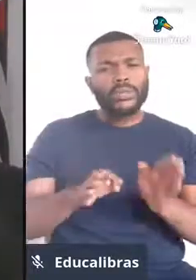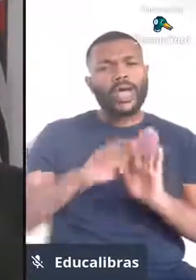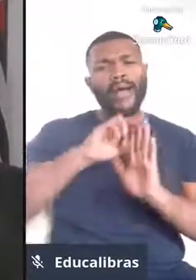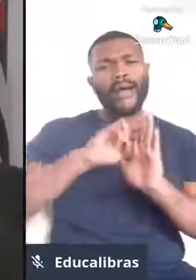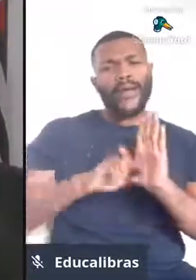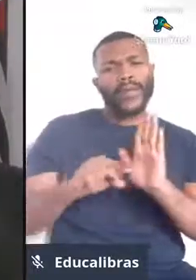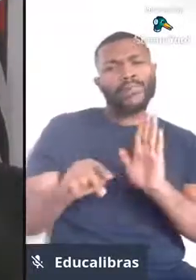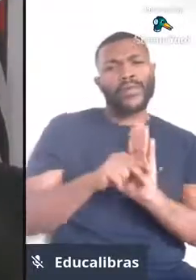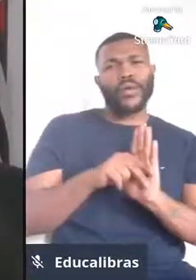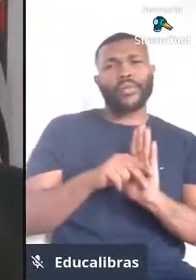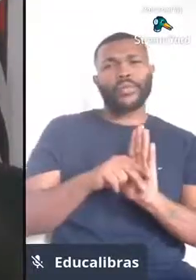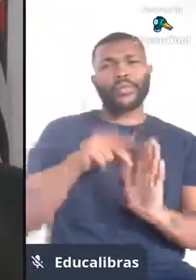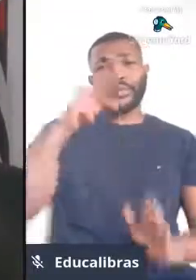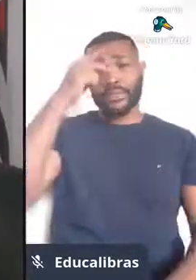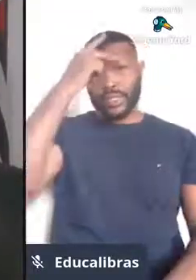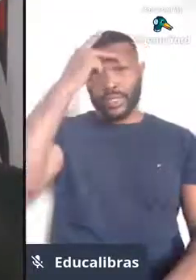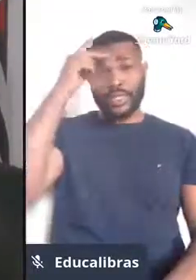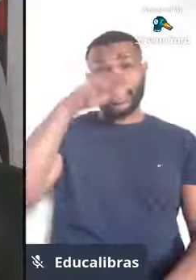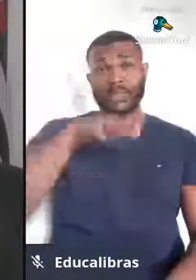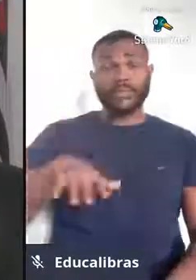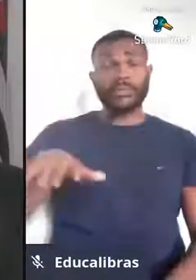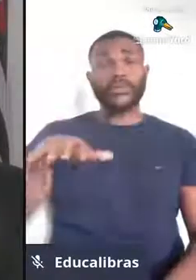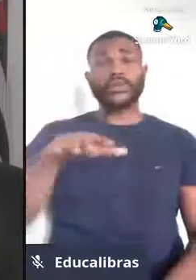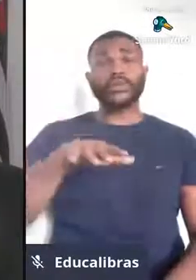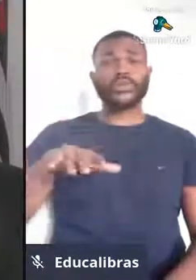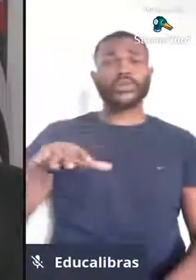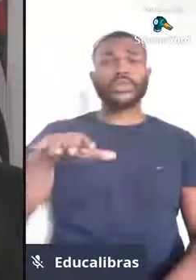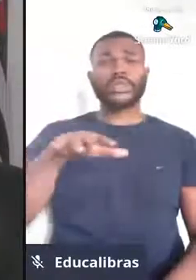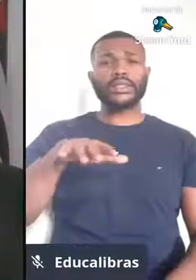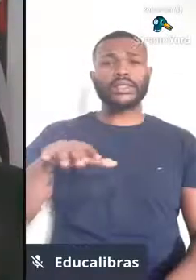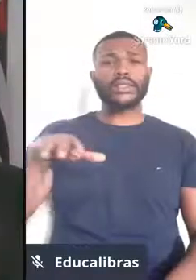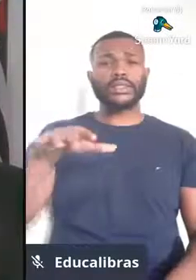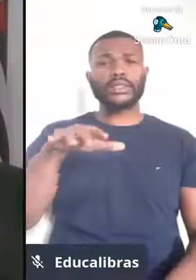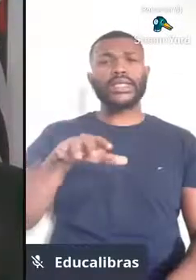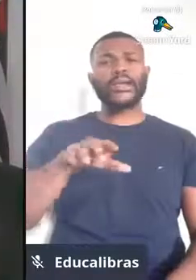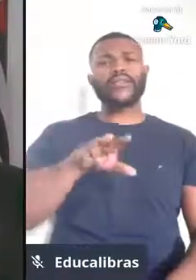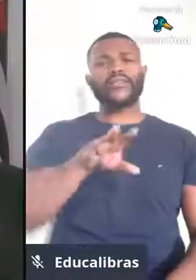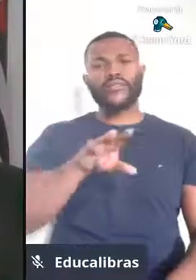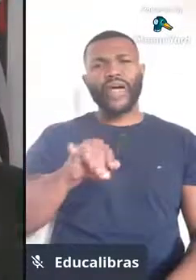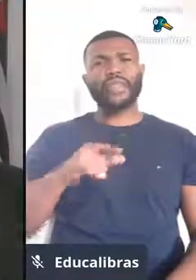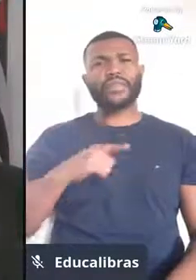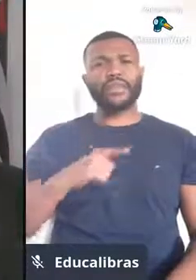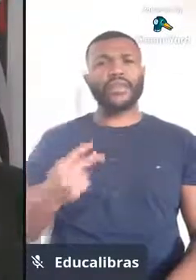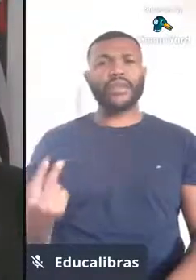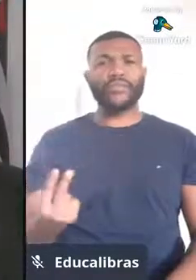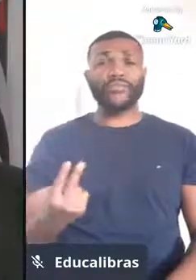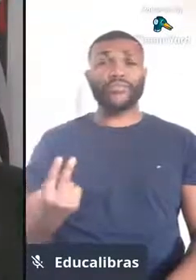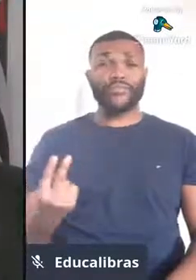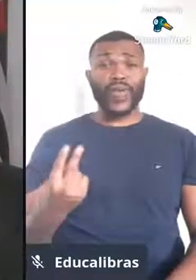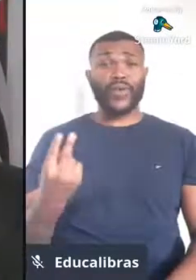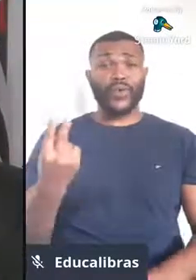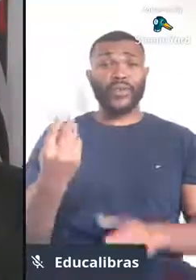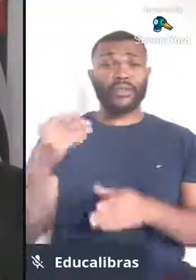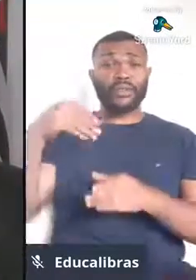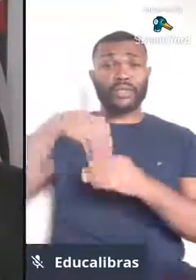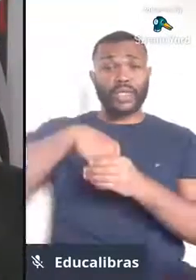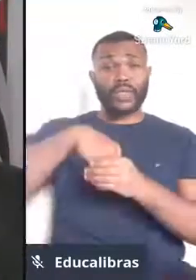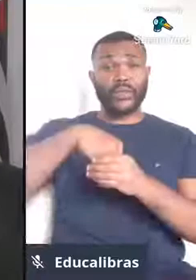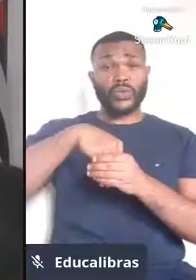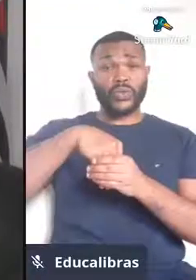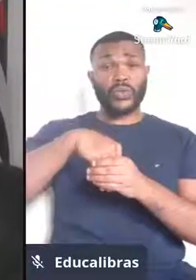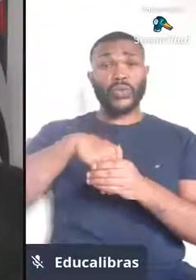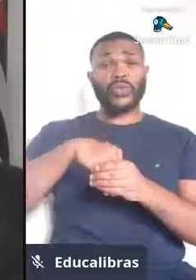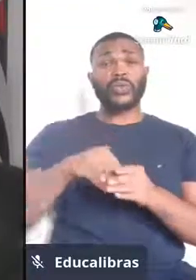mundo vai enxergar nela valor, e ela vai ser um valor que vai, onde é acessível é mais